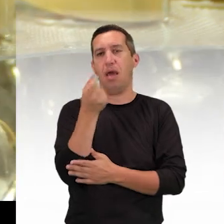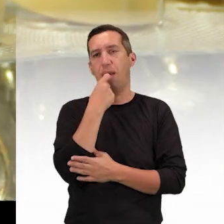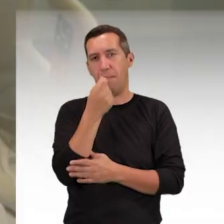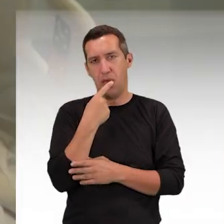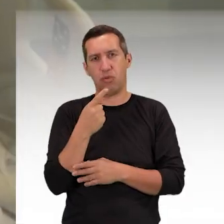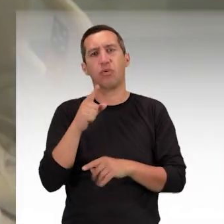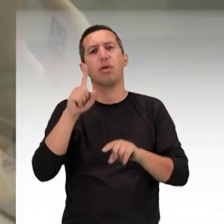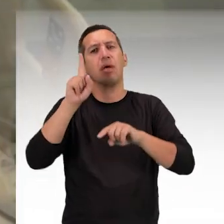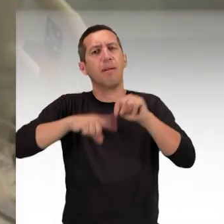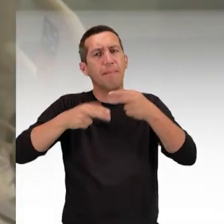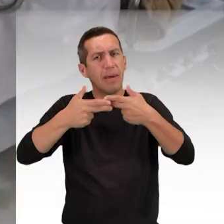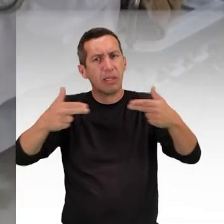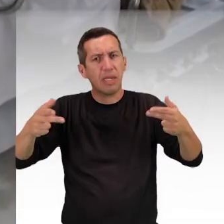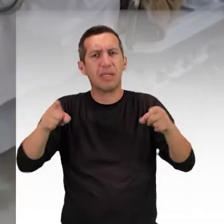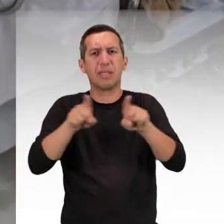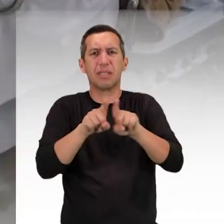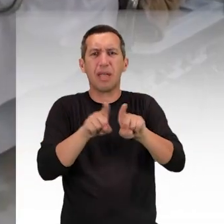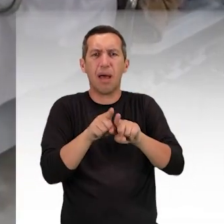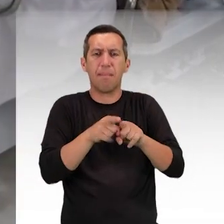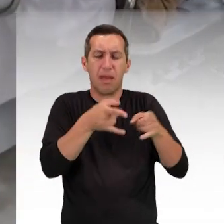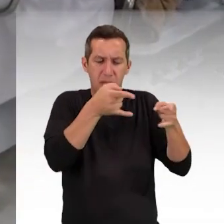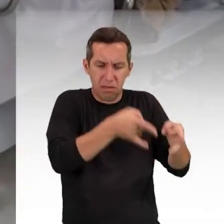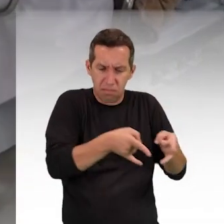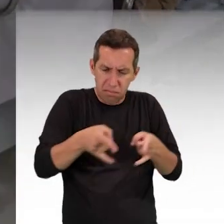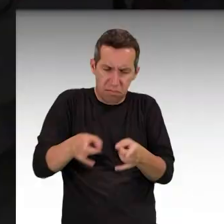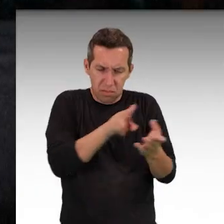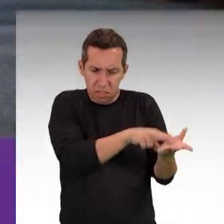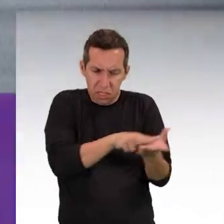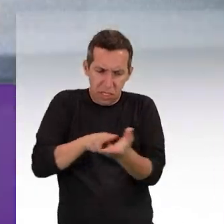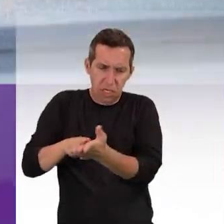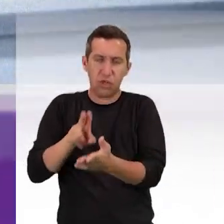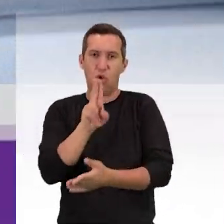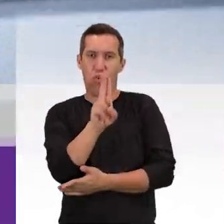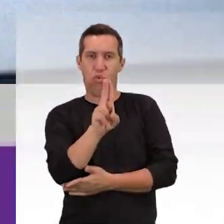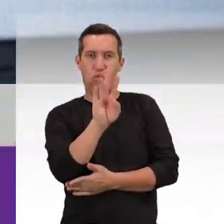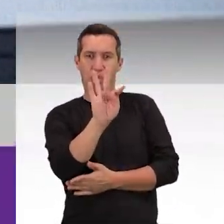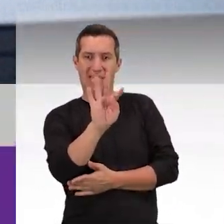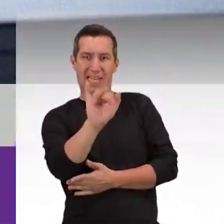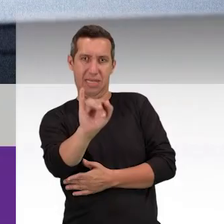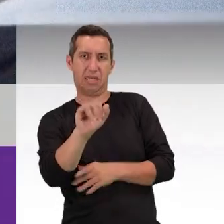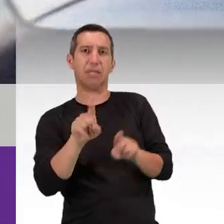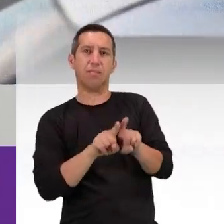remédios, equipamentos e instalação de leitos de UTI.